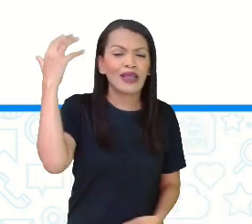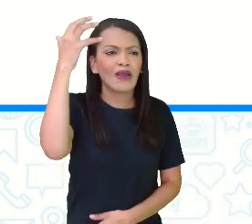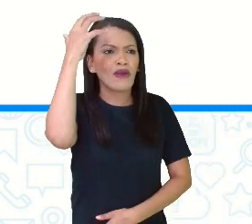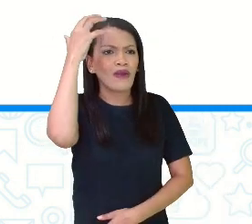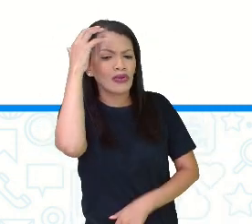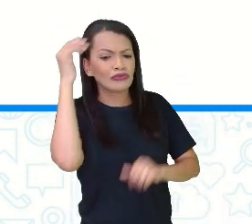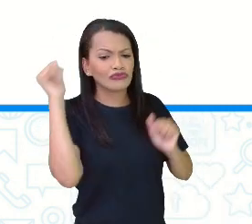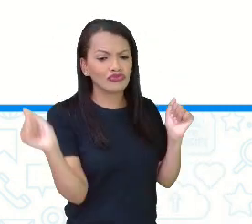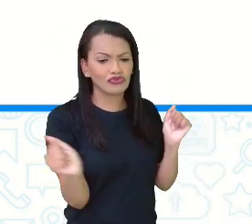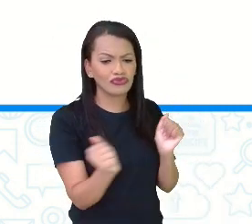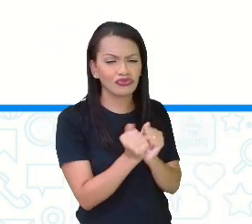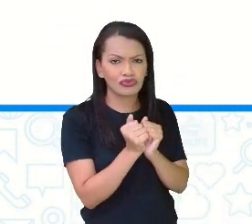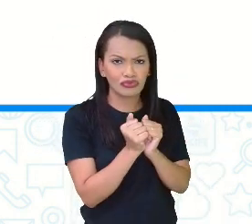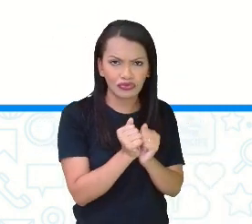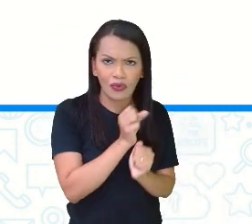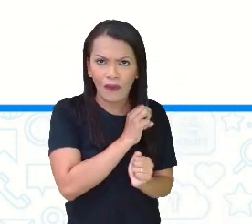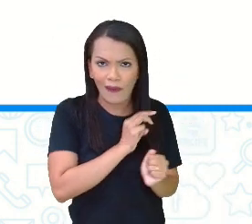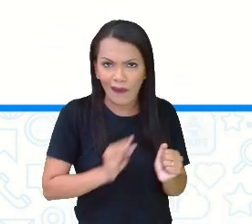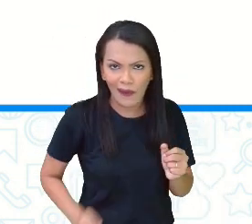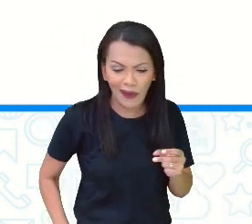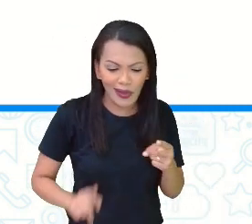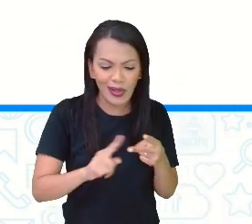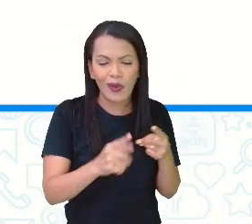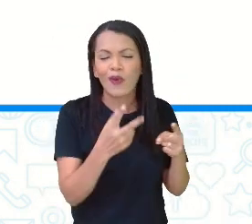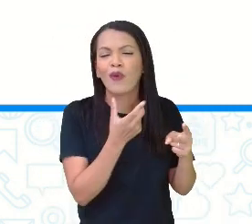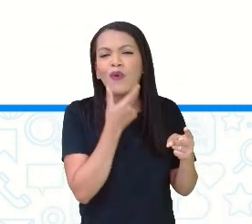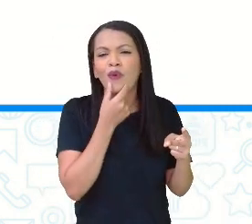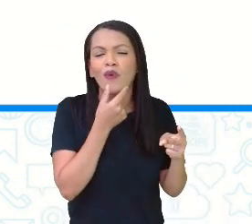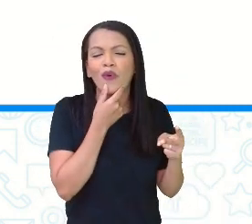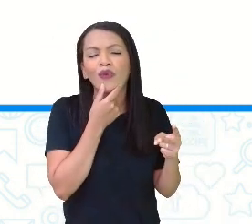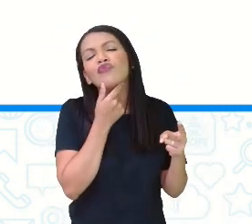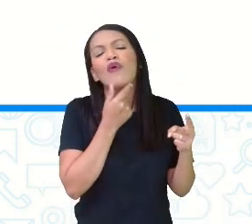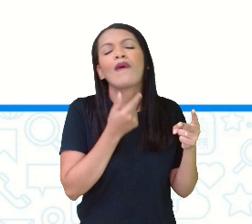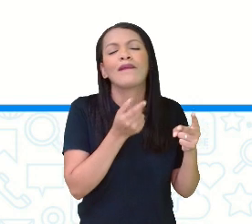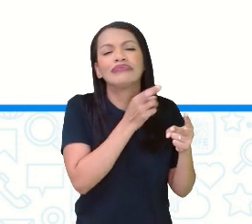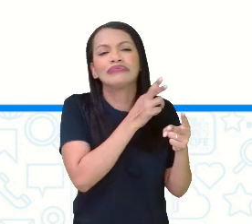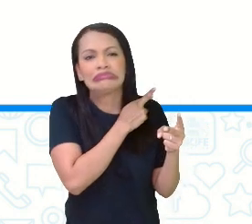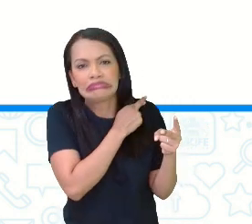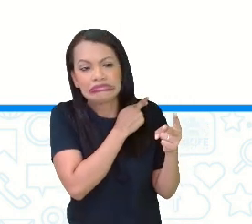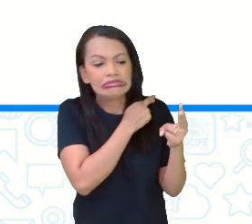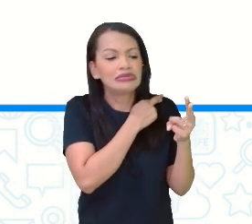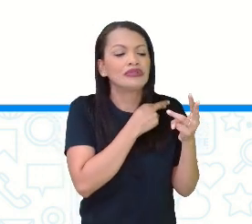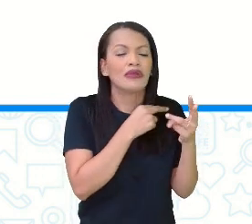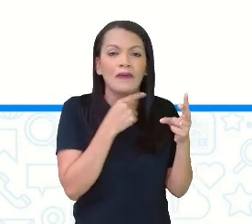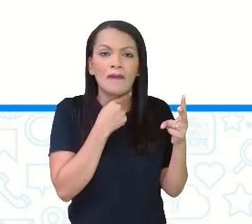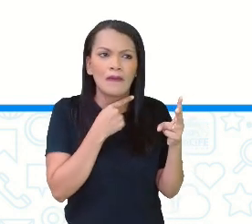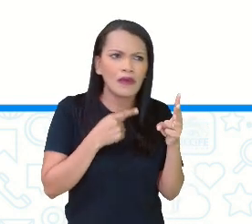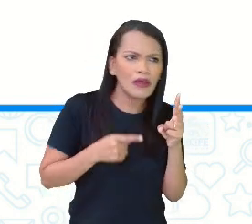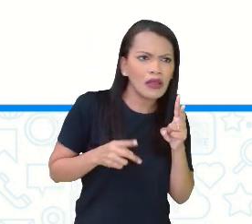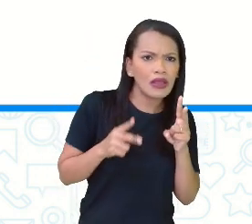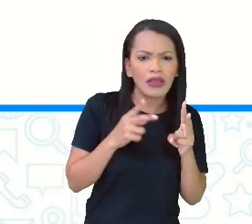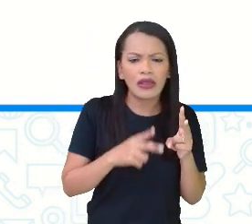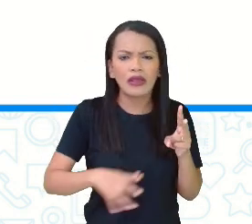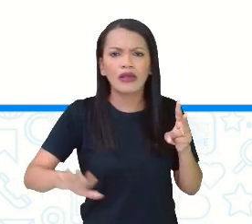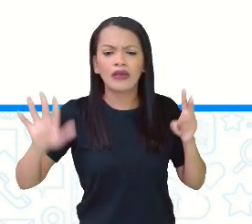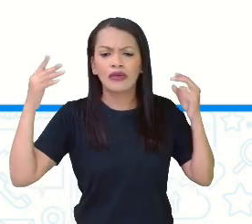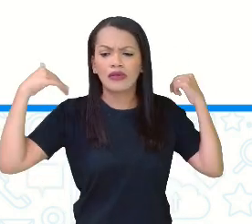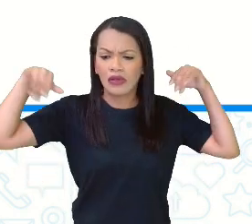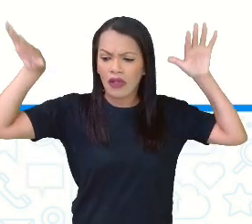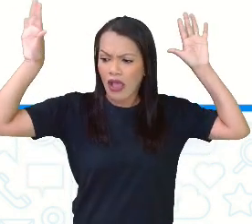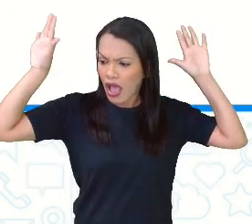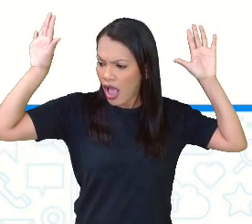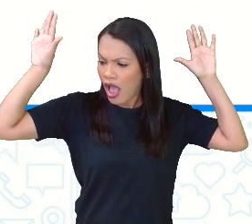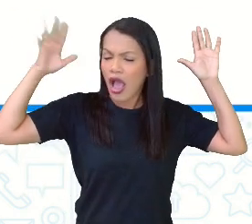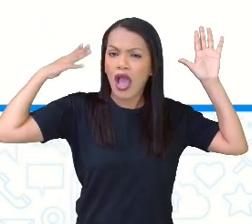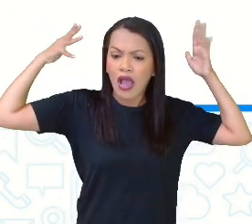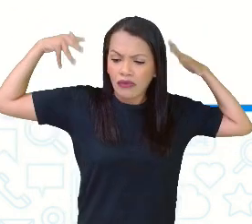acompanhado por seus maiores nobres cortesãos, vai ao ateliê dos vigaristas e um deles, levantando um braço, como se segurasse uma peça